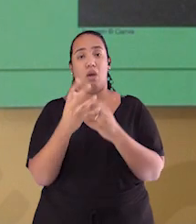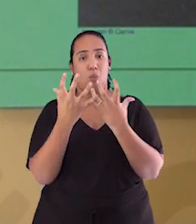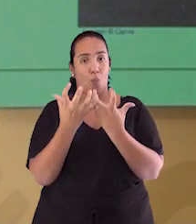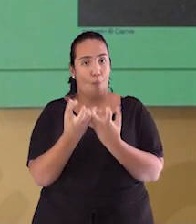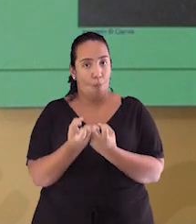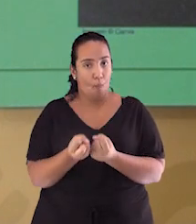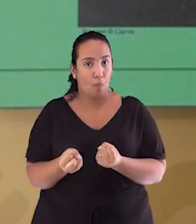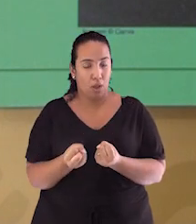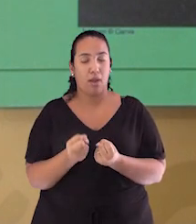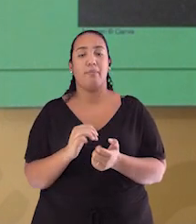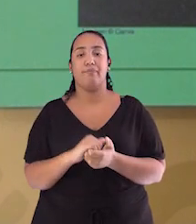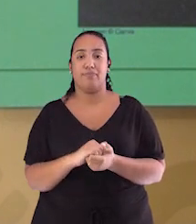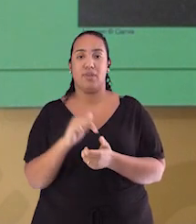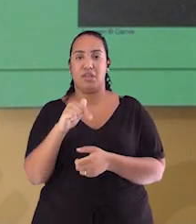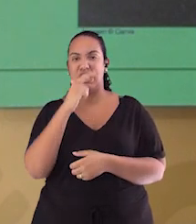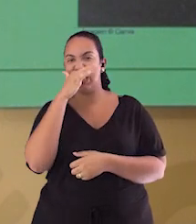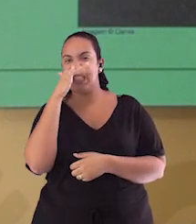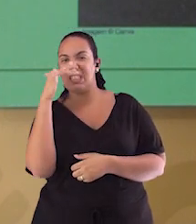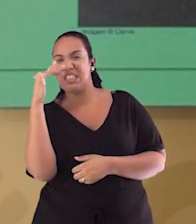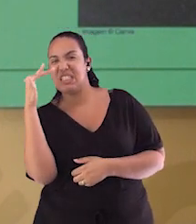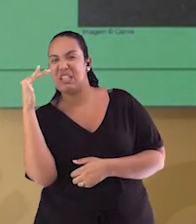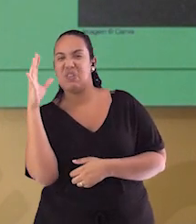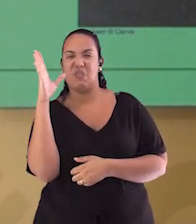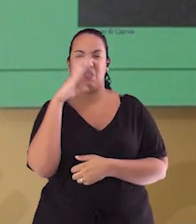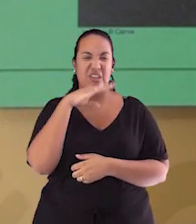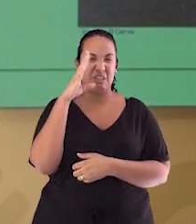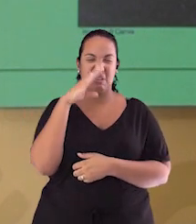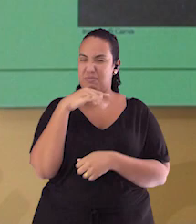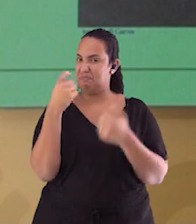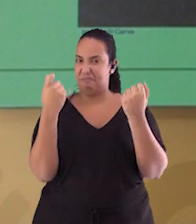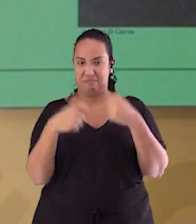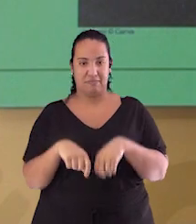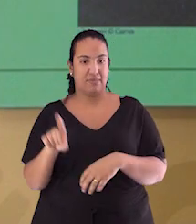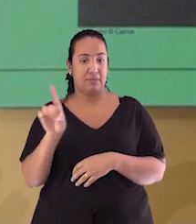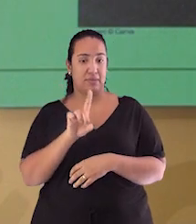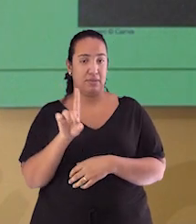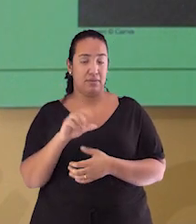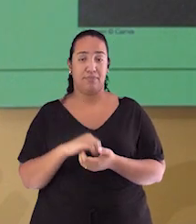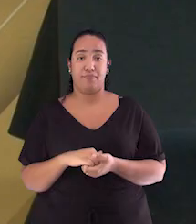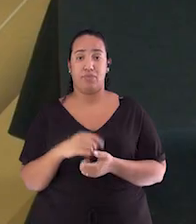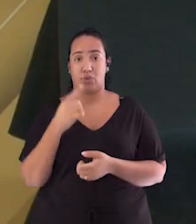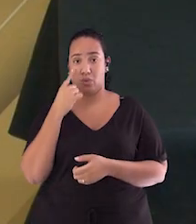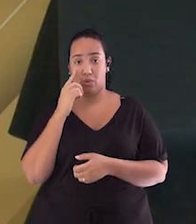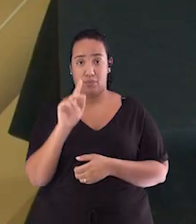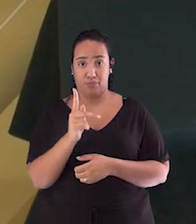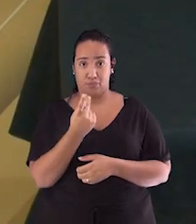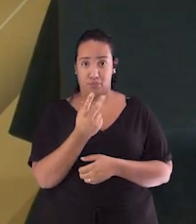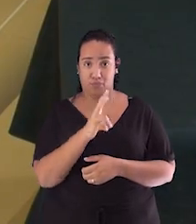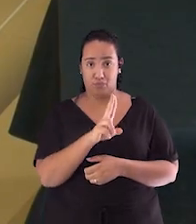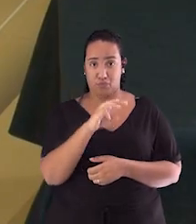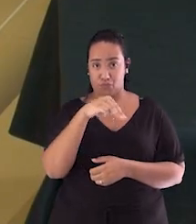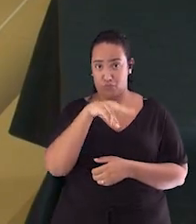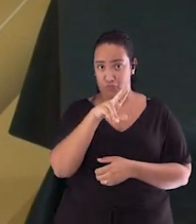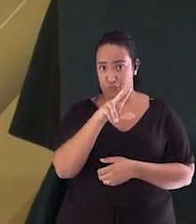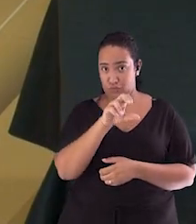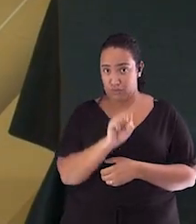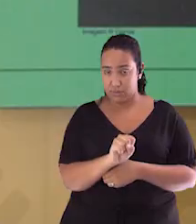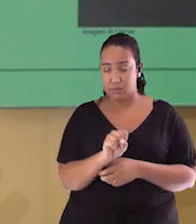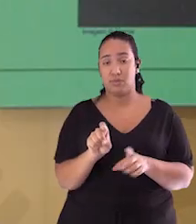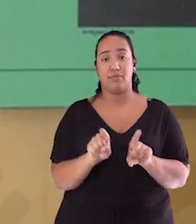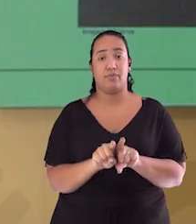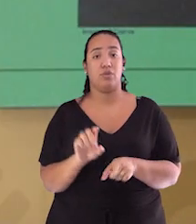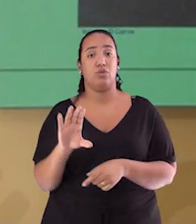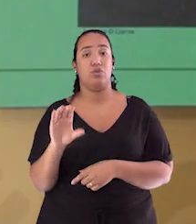matéria orgânica seca para que não gere cheiros desagradáveis. Tanto o humus como o chorume gerado